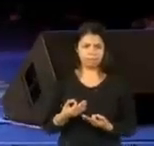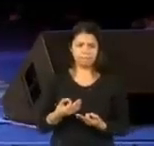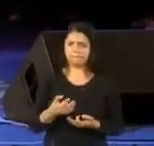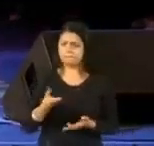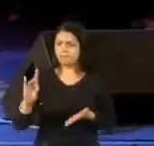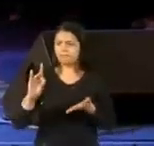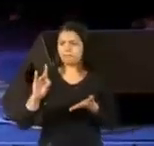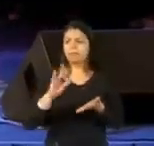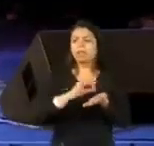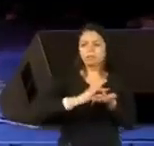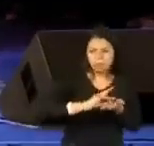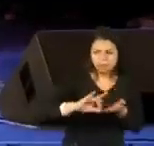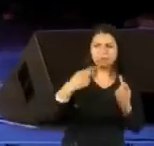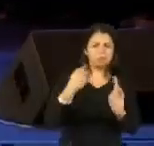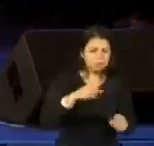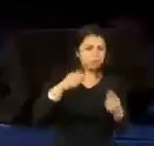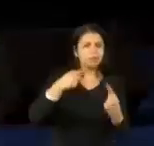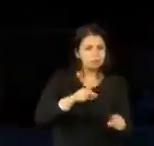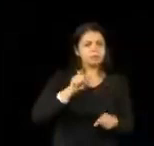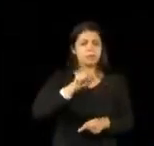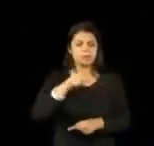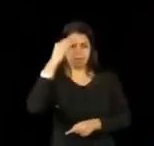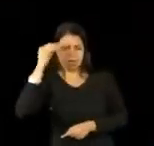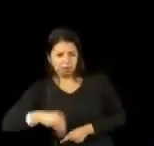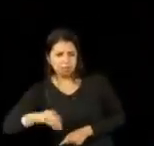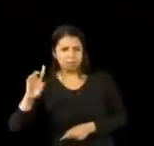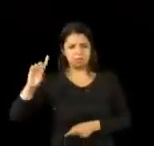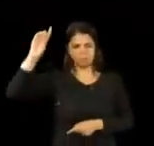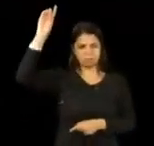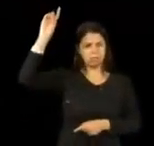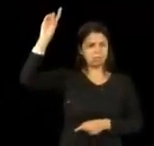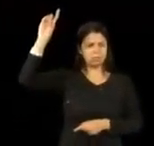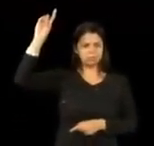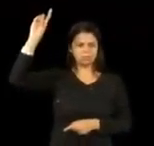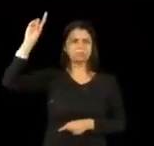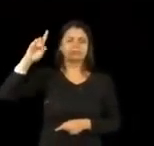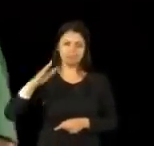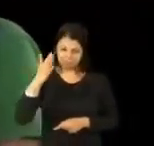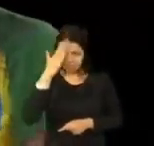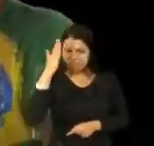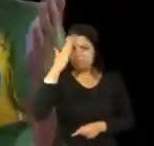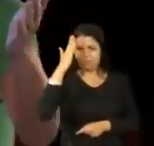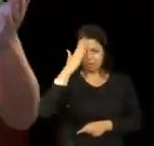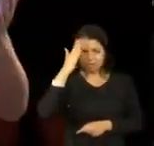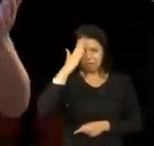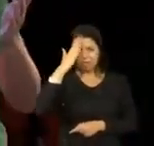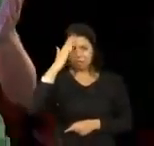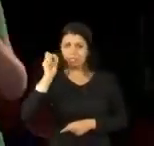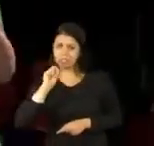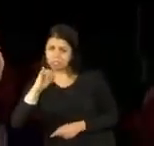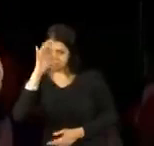você deixar a cruz. Sem ela ele sabe que